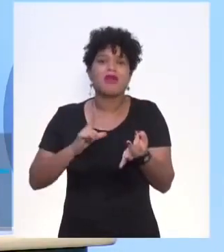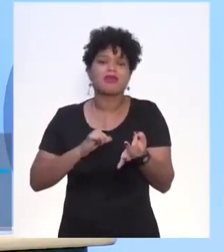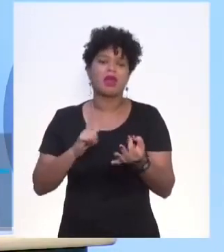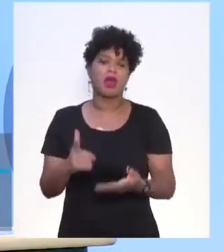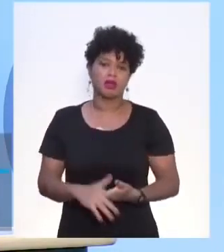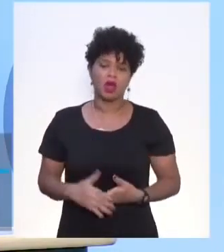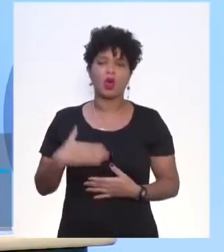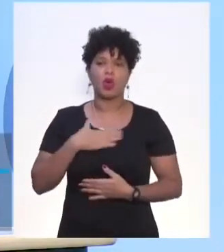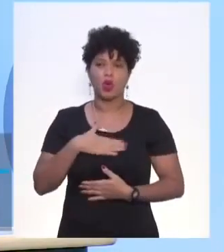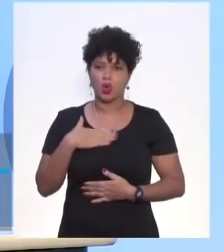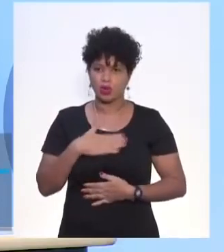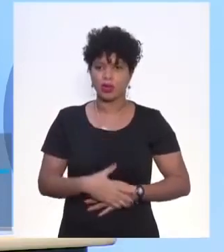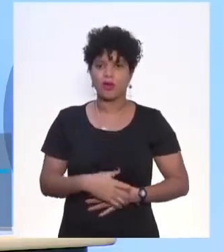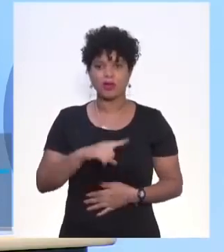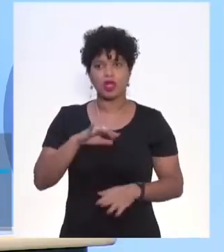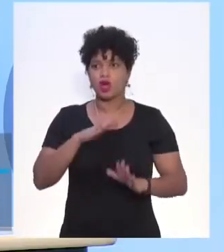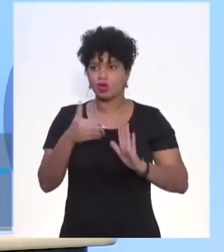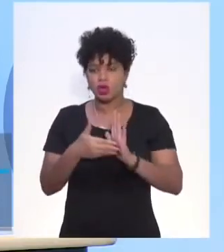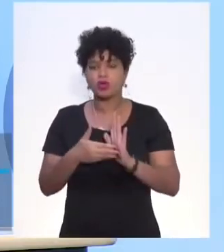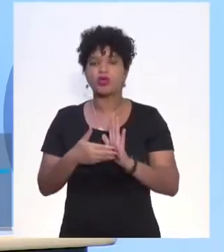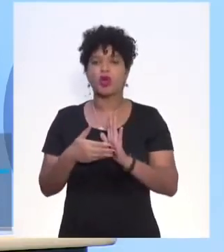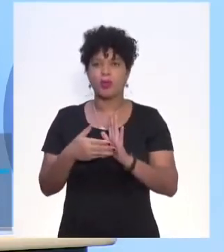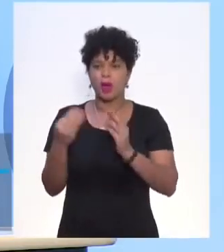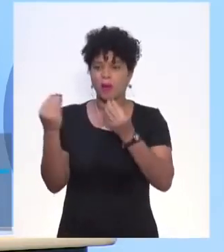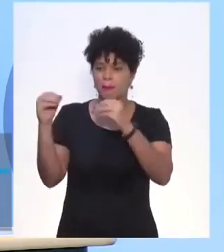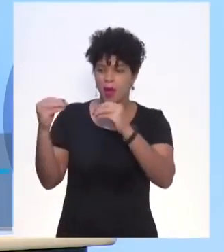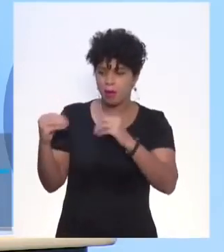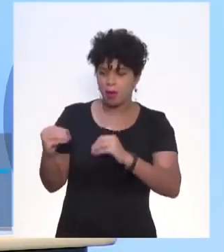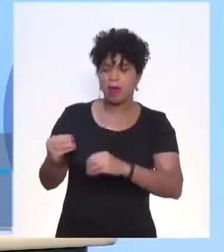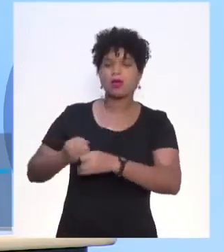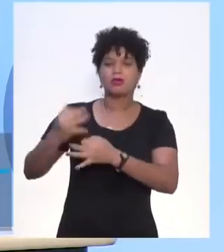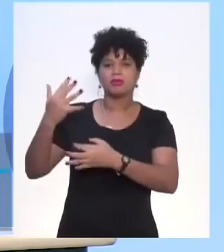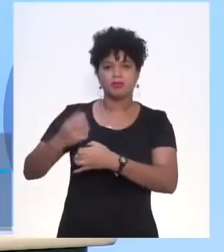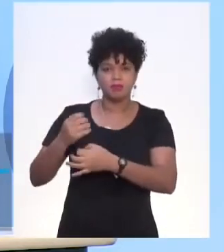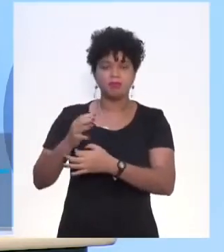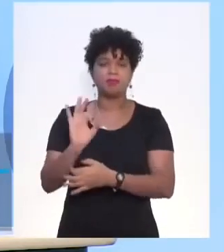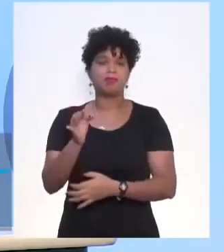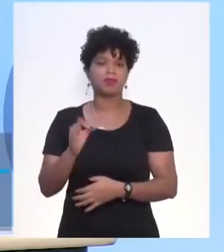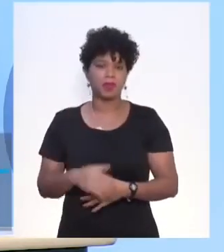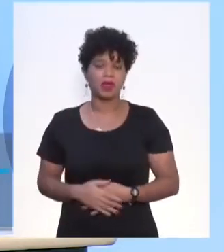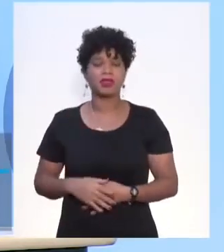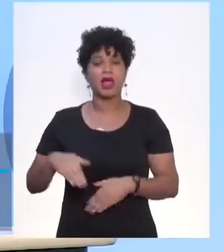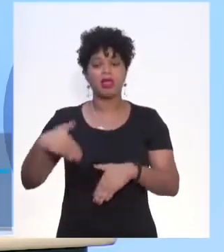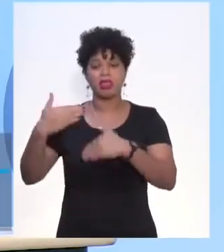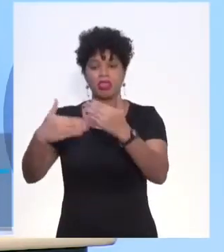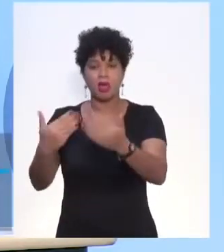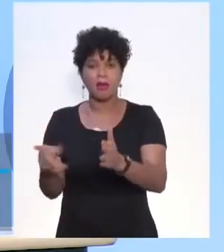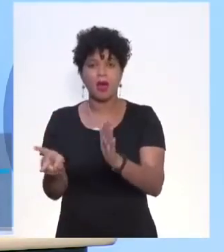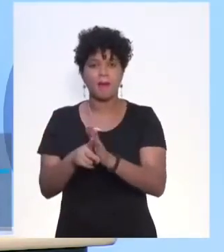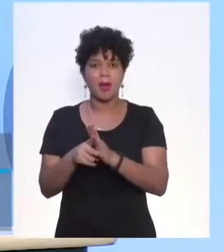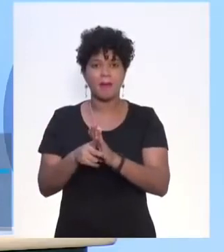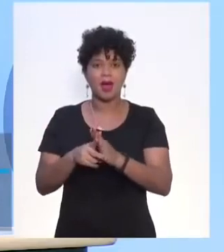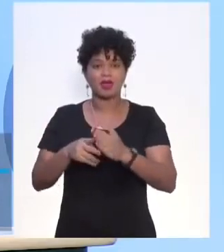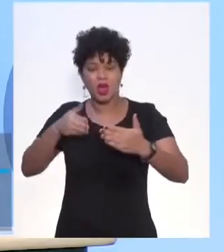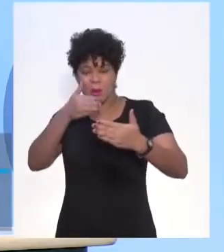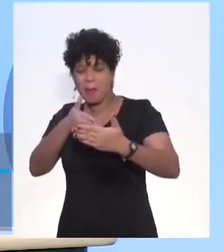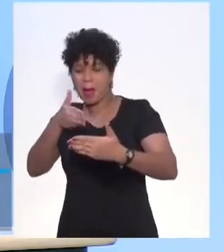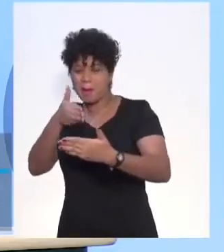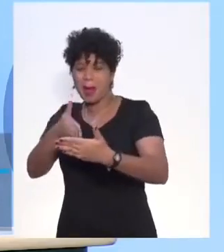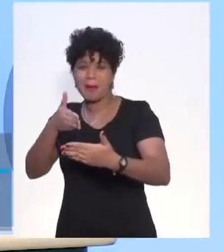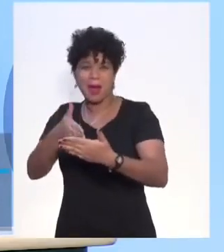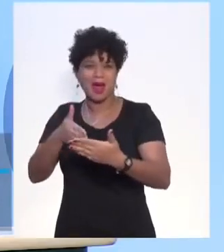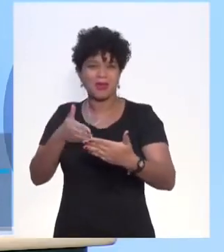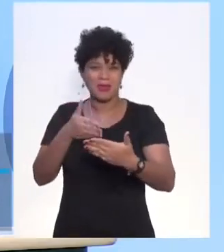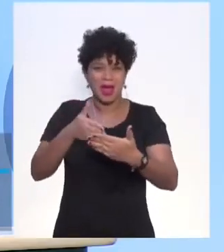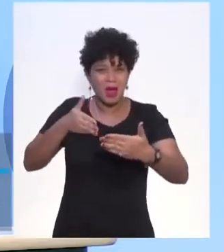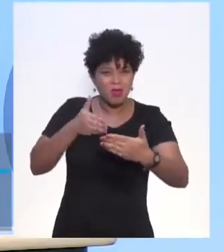exatamente isso tudo que vocês colocaram aí no nosso chat, que foram as consequências aí das fronteiras artificiais,